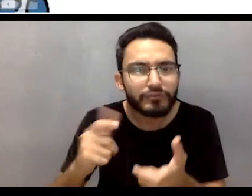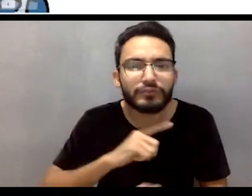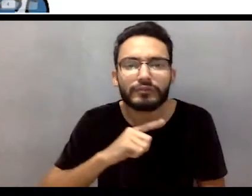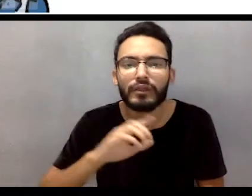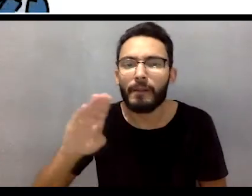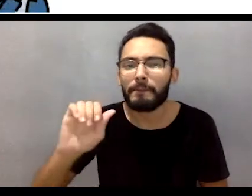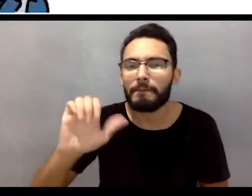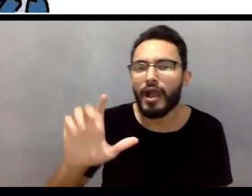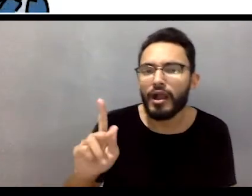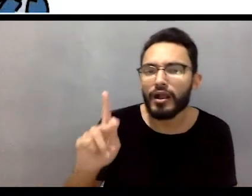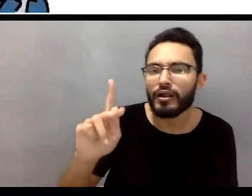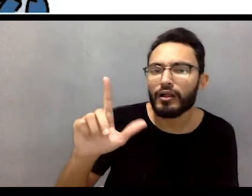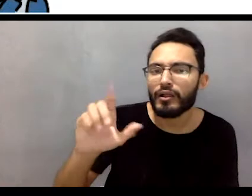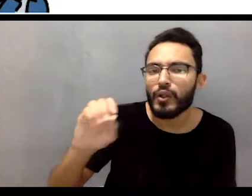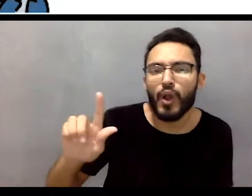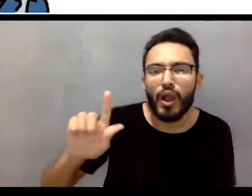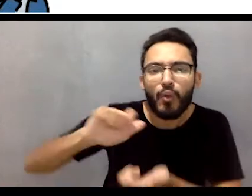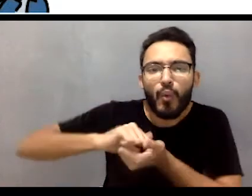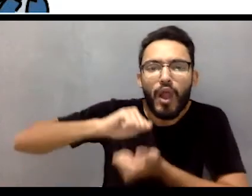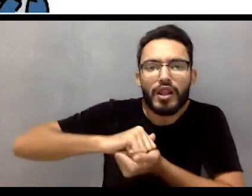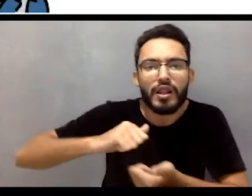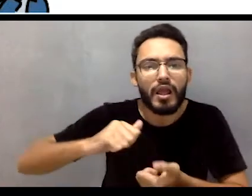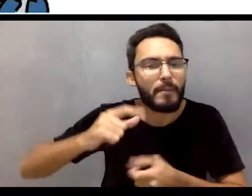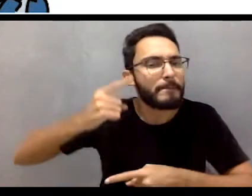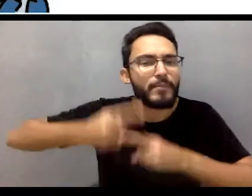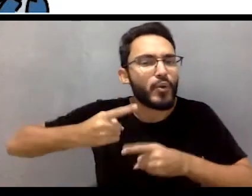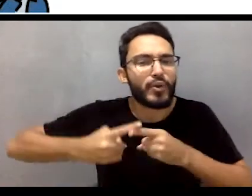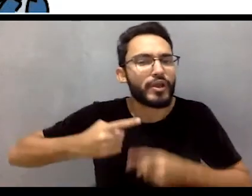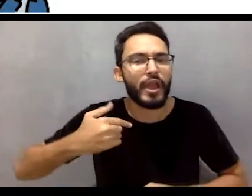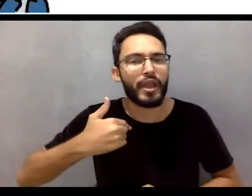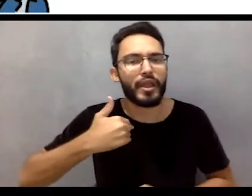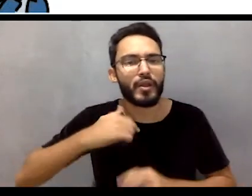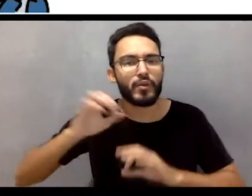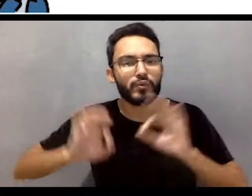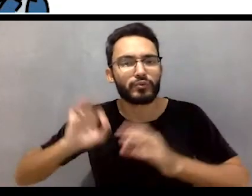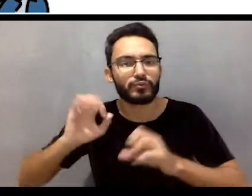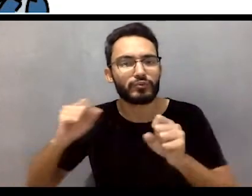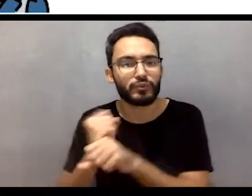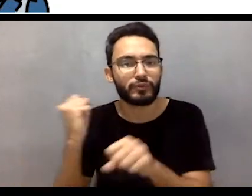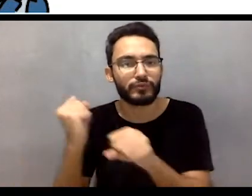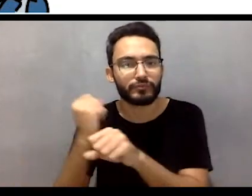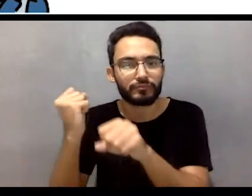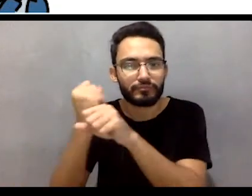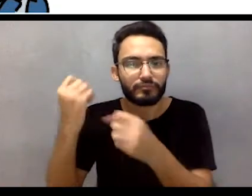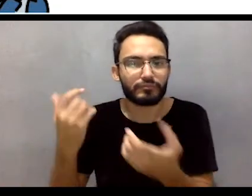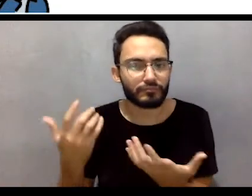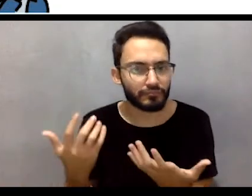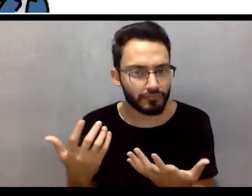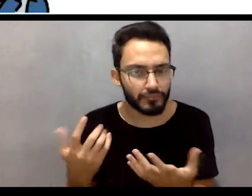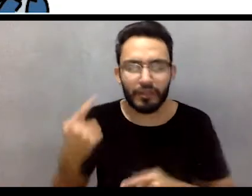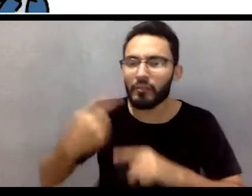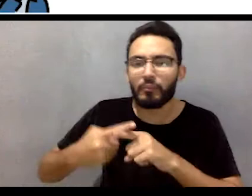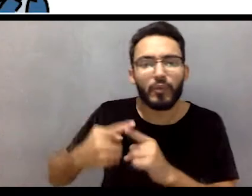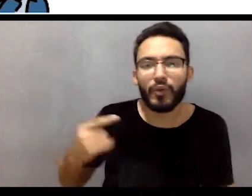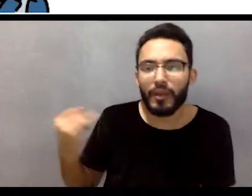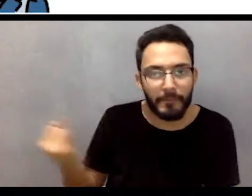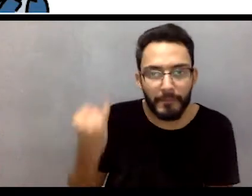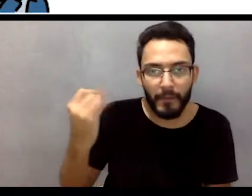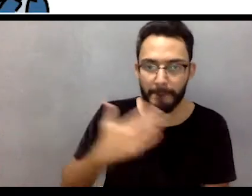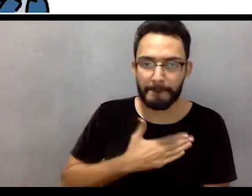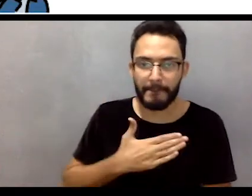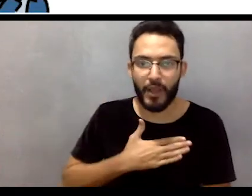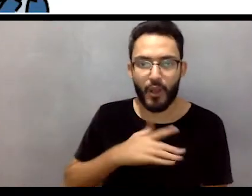backlog? Por que que eu estou construindo isso? Por que que isso é importante para o